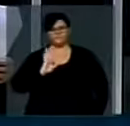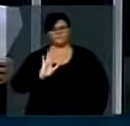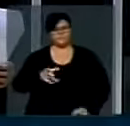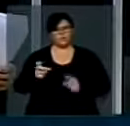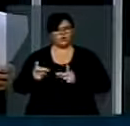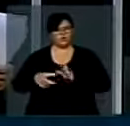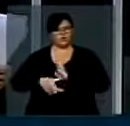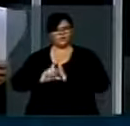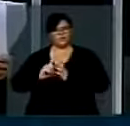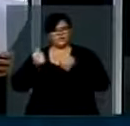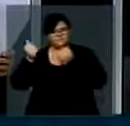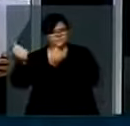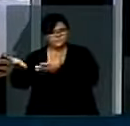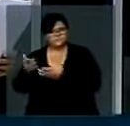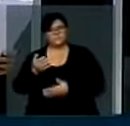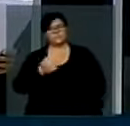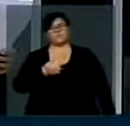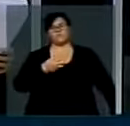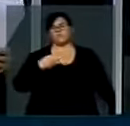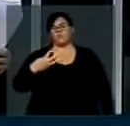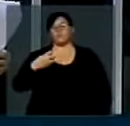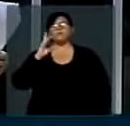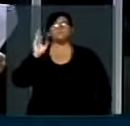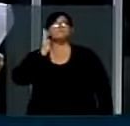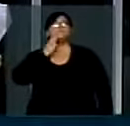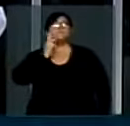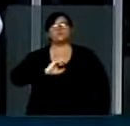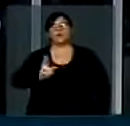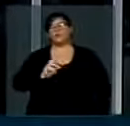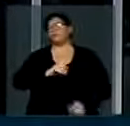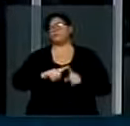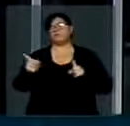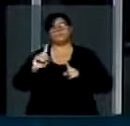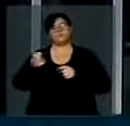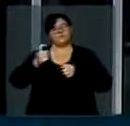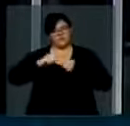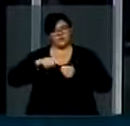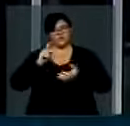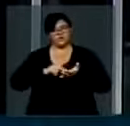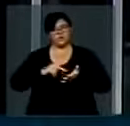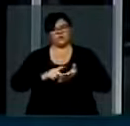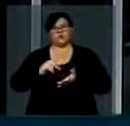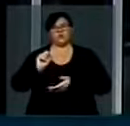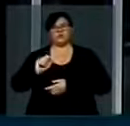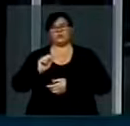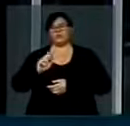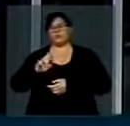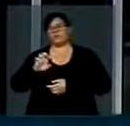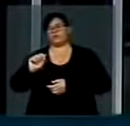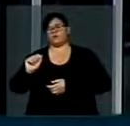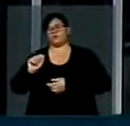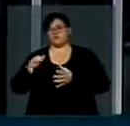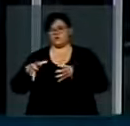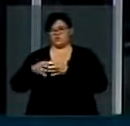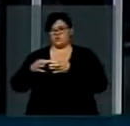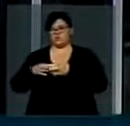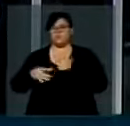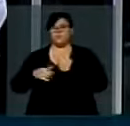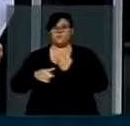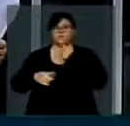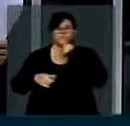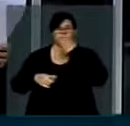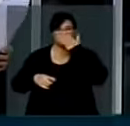de reais. Respondo ao líder do governo: a área foi devolvida porque nessa época não se conseguia ver debaixo